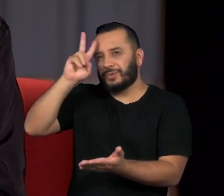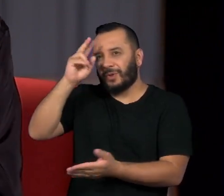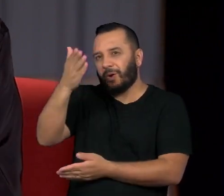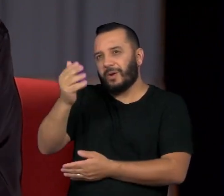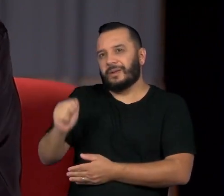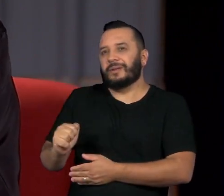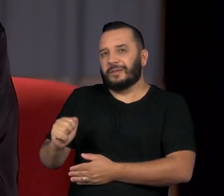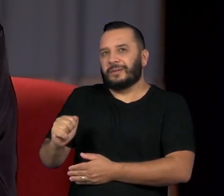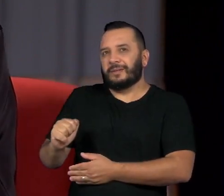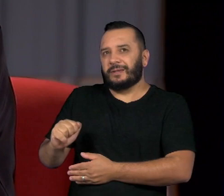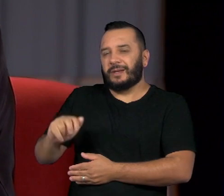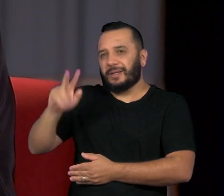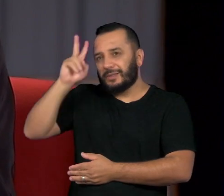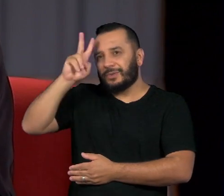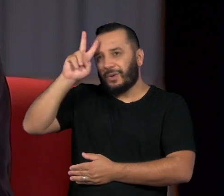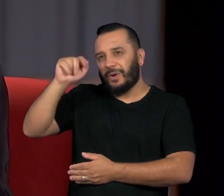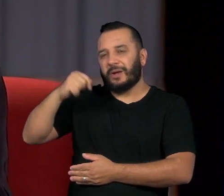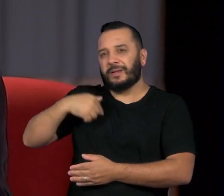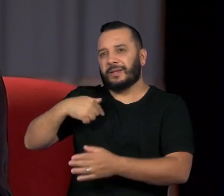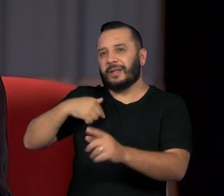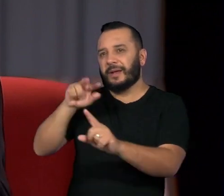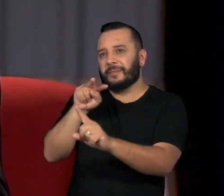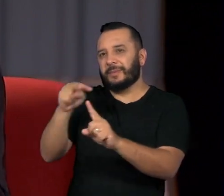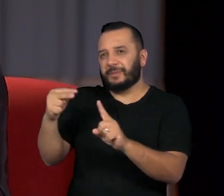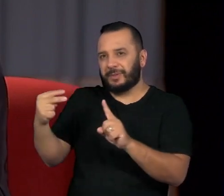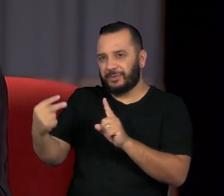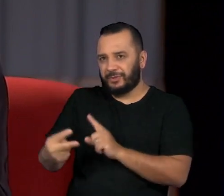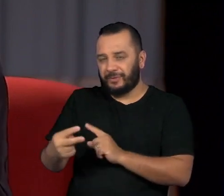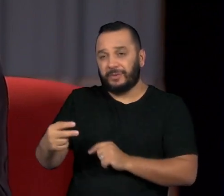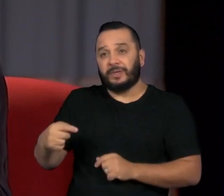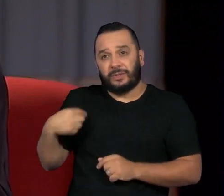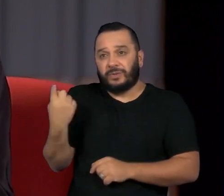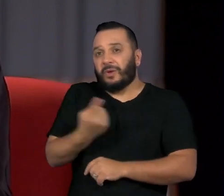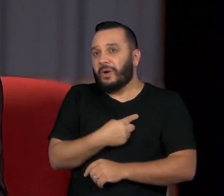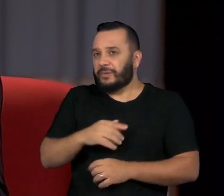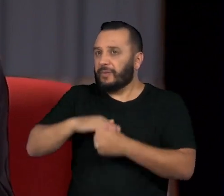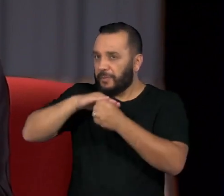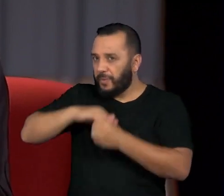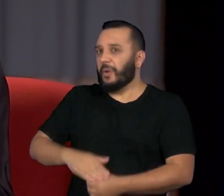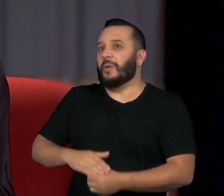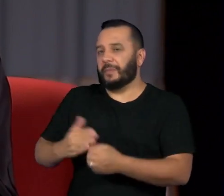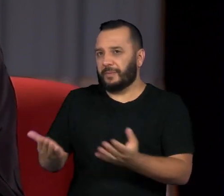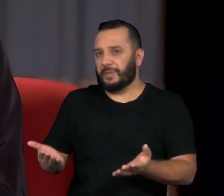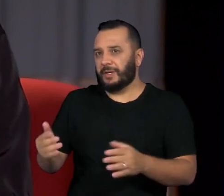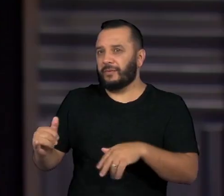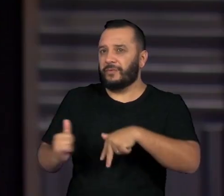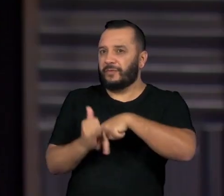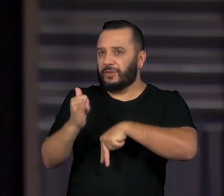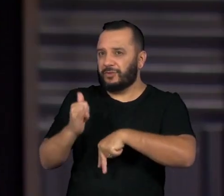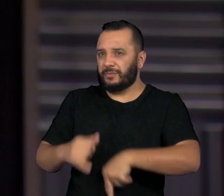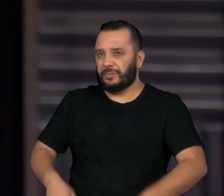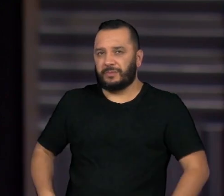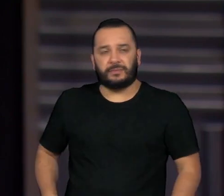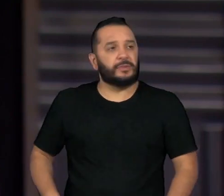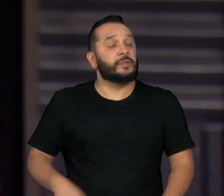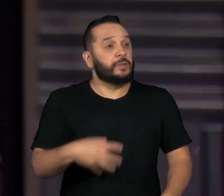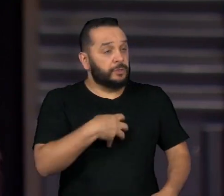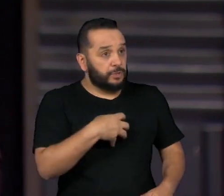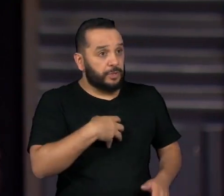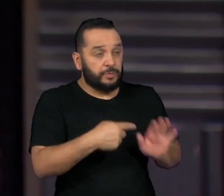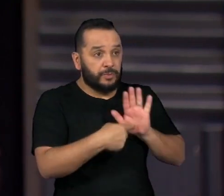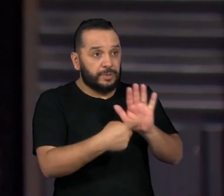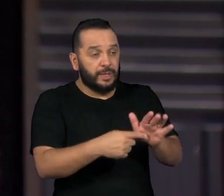Talvez a história pelo olhar daqueles que foram oprimidos, né? Que foram vítimas E até uma maneira de falar assim,